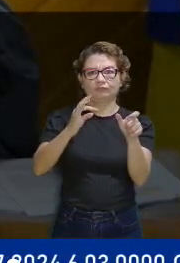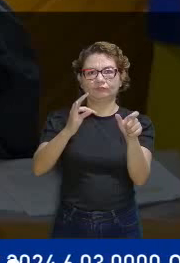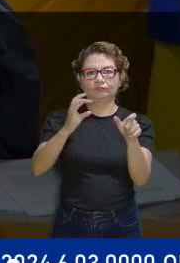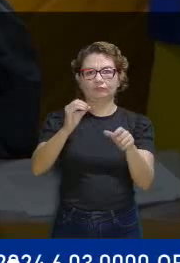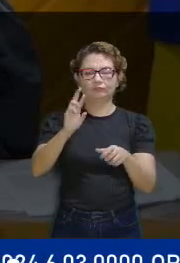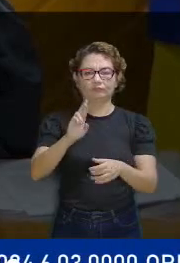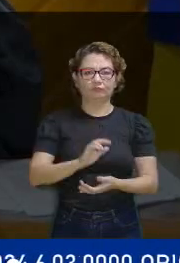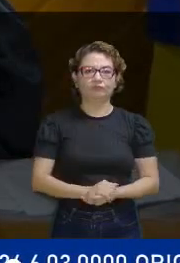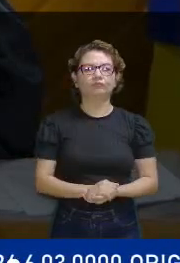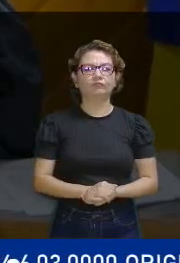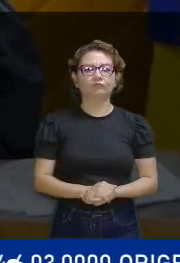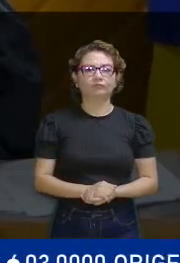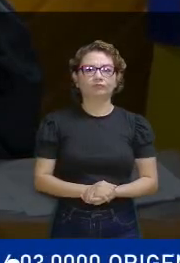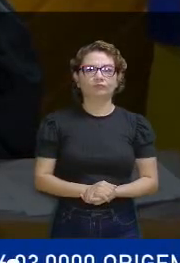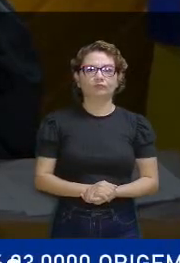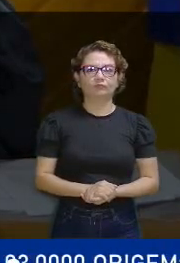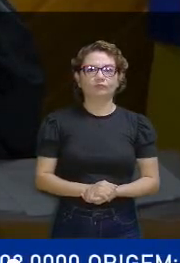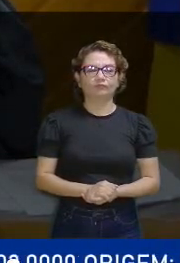Silva.